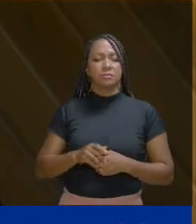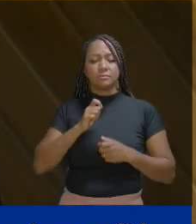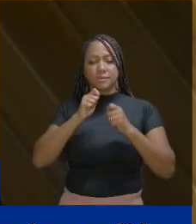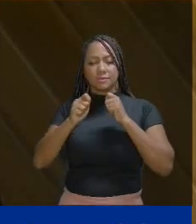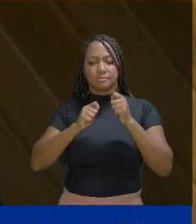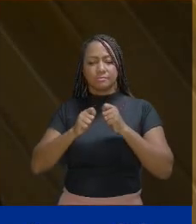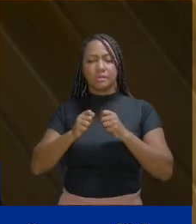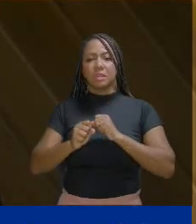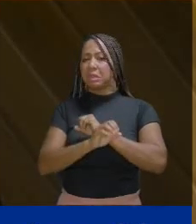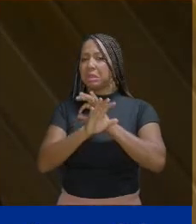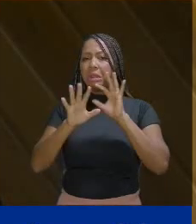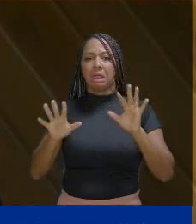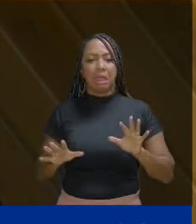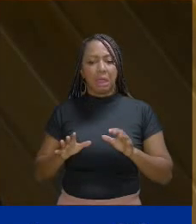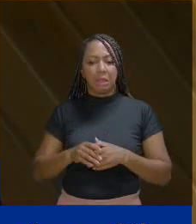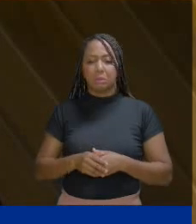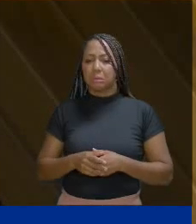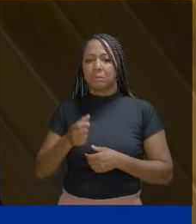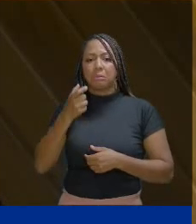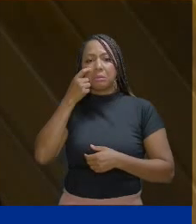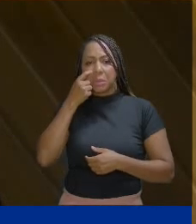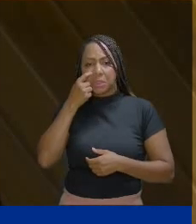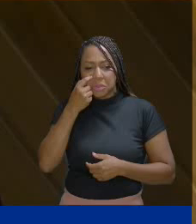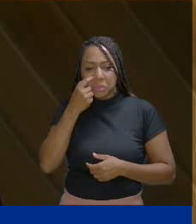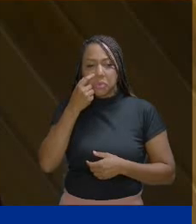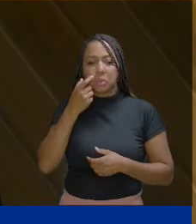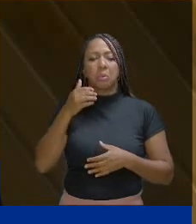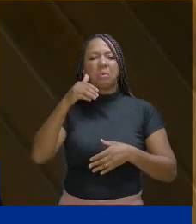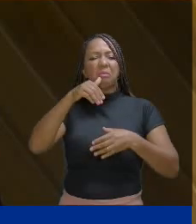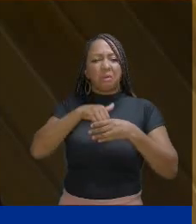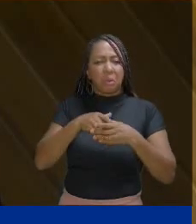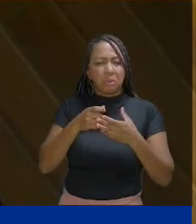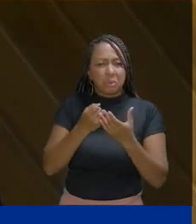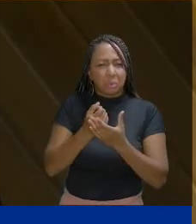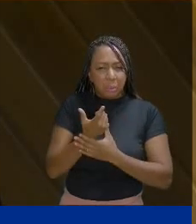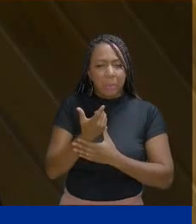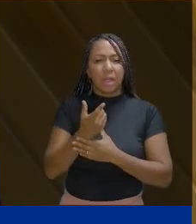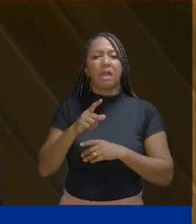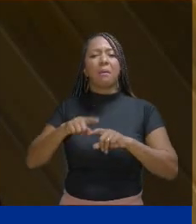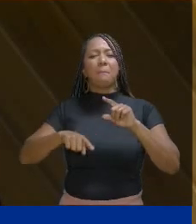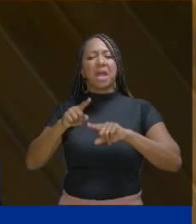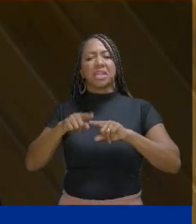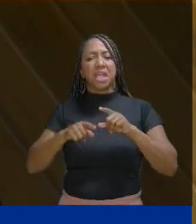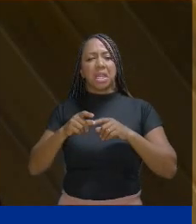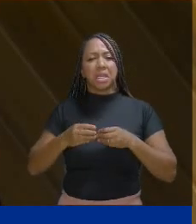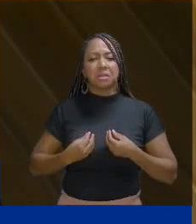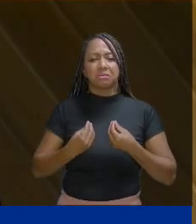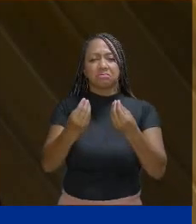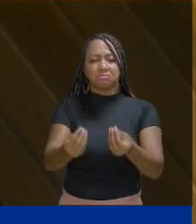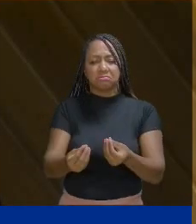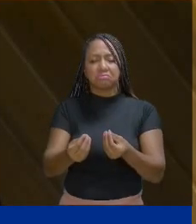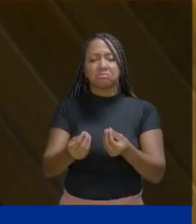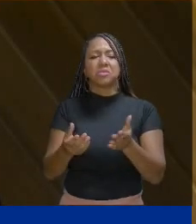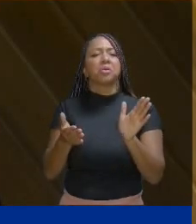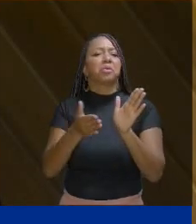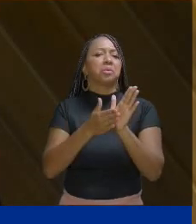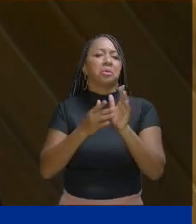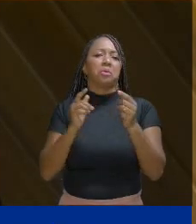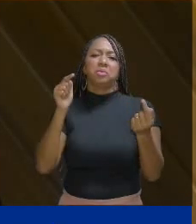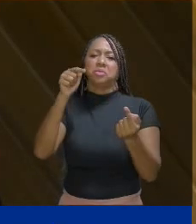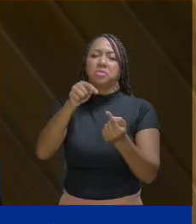ficou evidente que ninguém presenciou pedido ou compra de voto, tampouco a entrega de material de campanha com esse